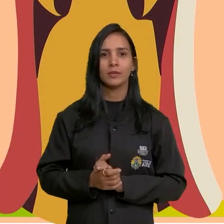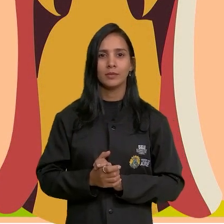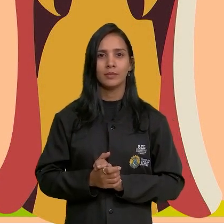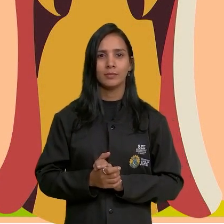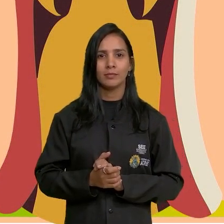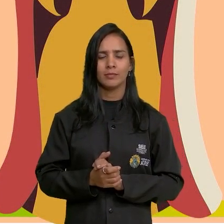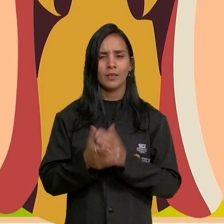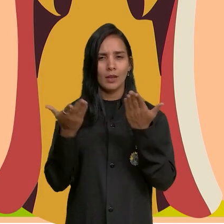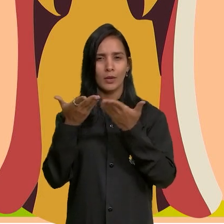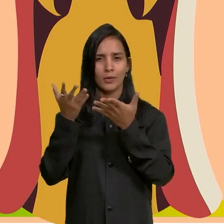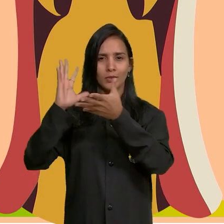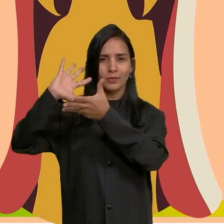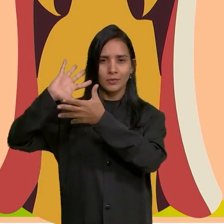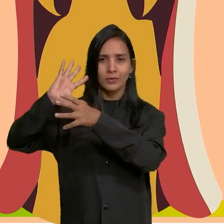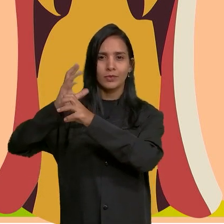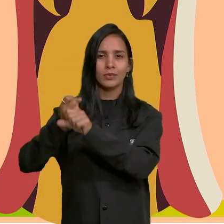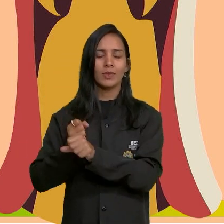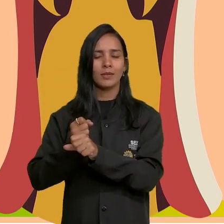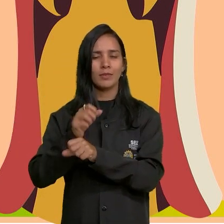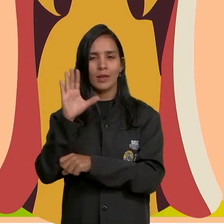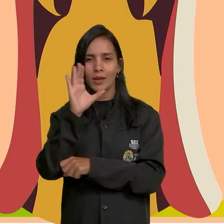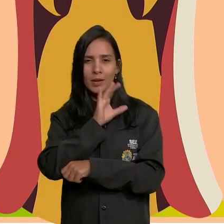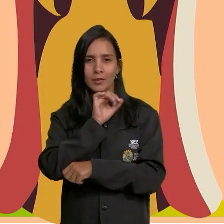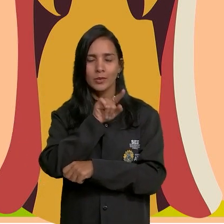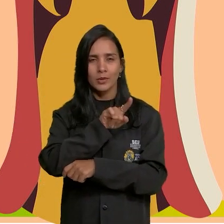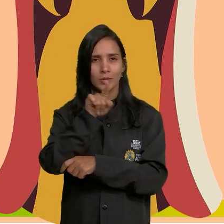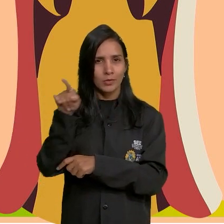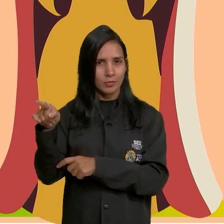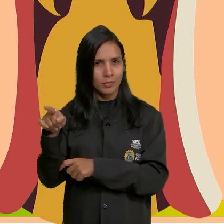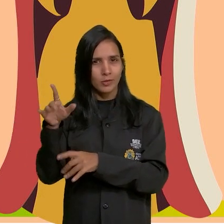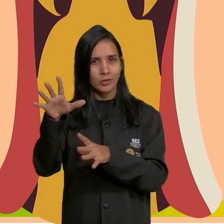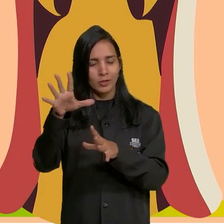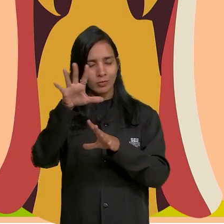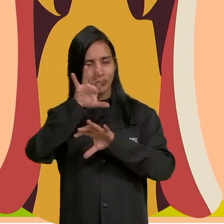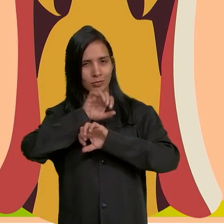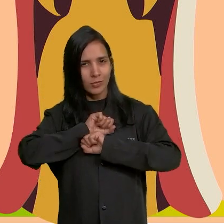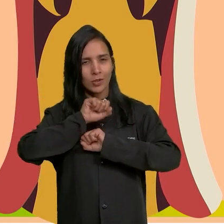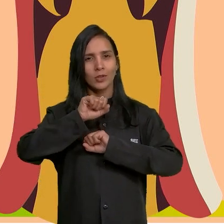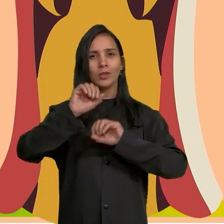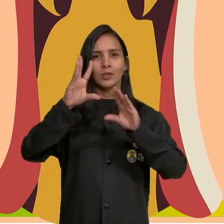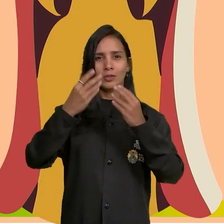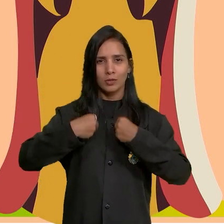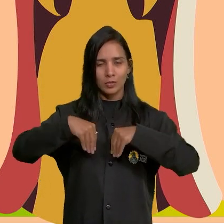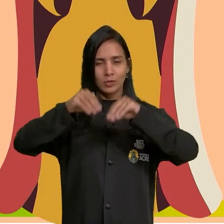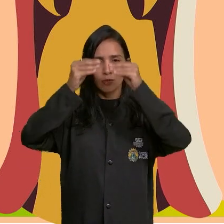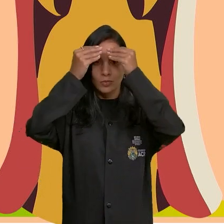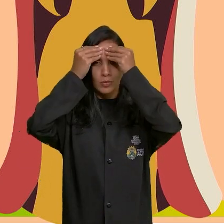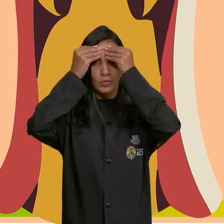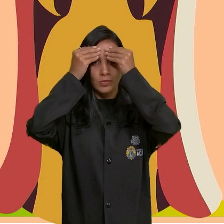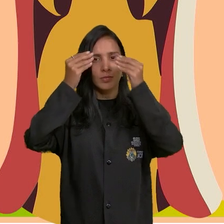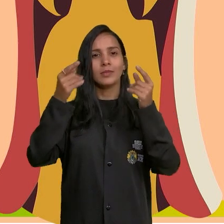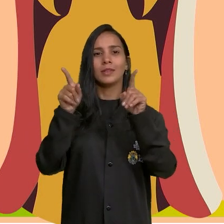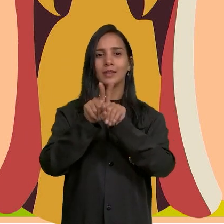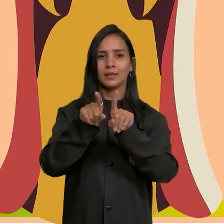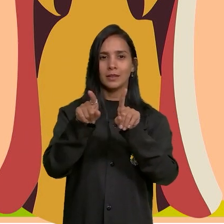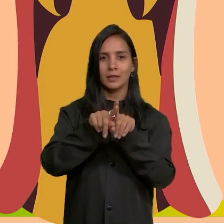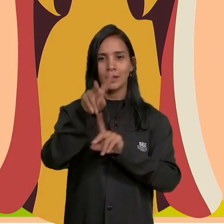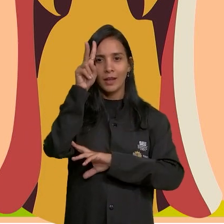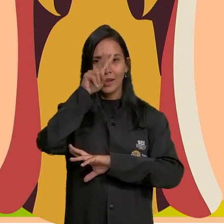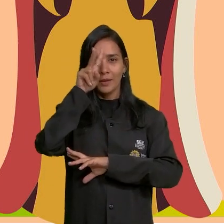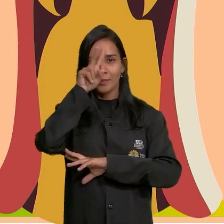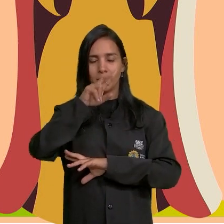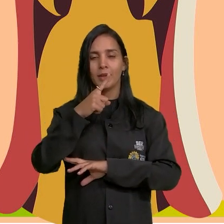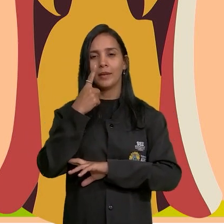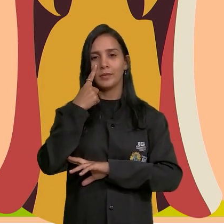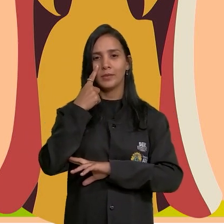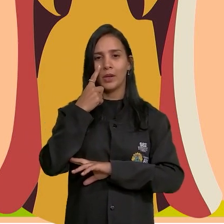Agora vamos aqui para o nosso recapitulando, para a gente fechar aqui a nossa aula e relembrar o que foi visto aqui. O teatro